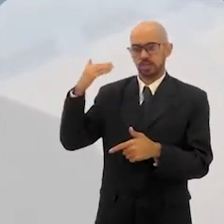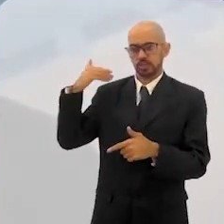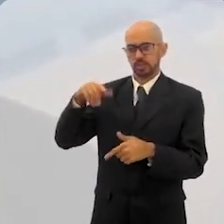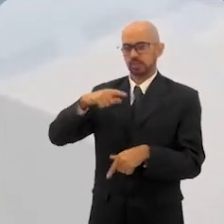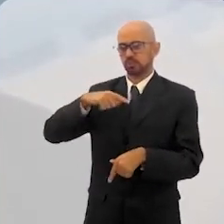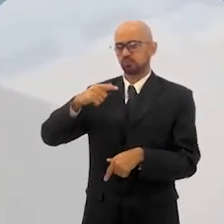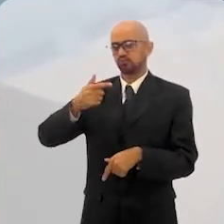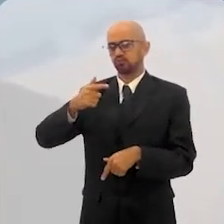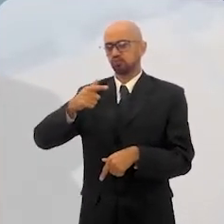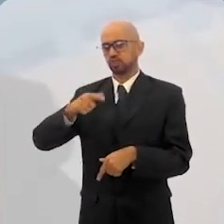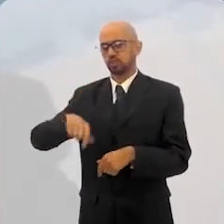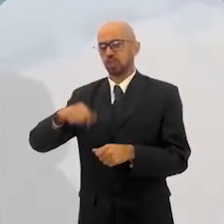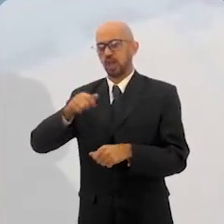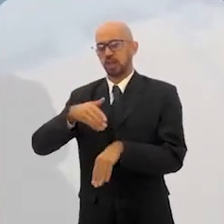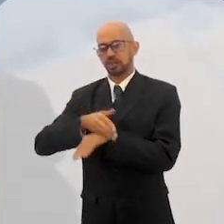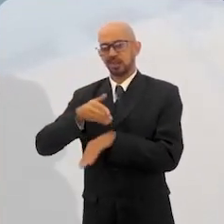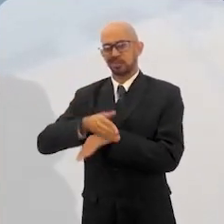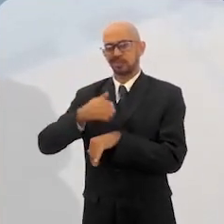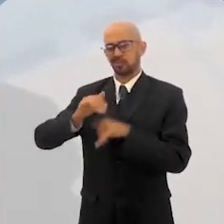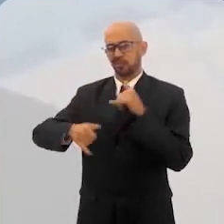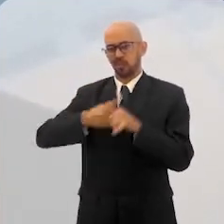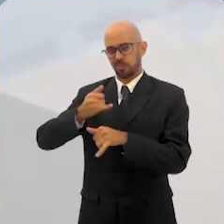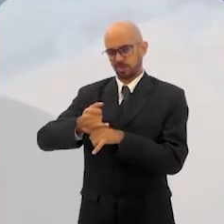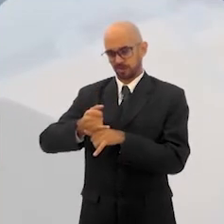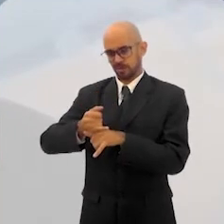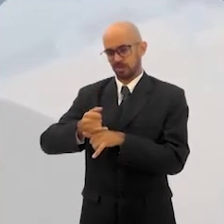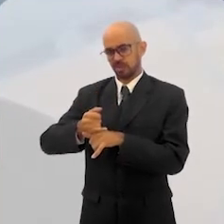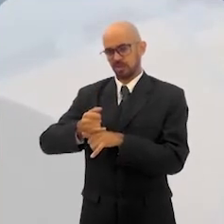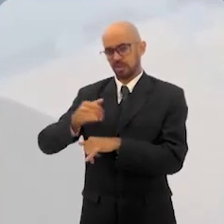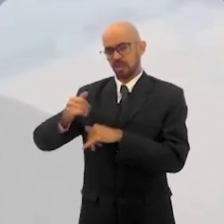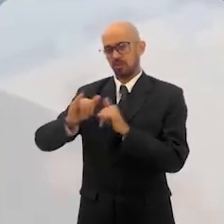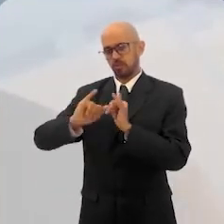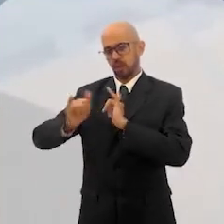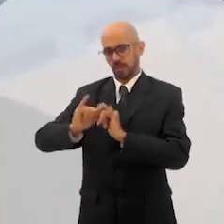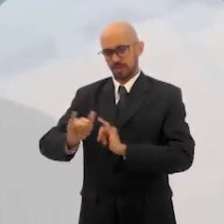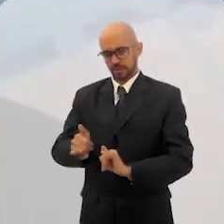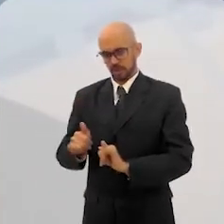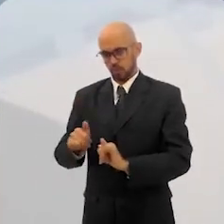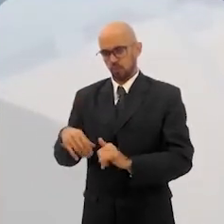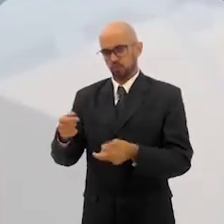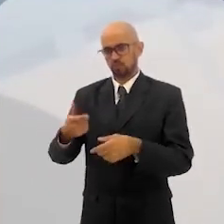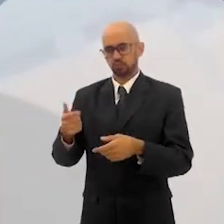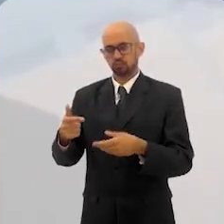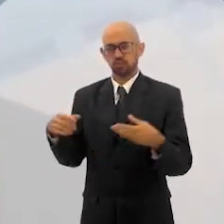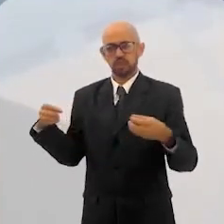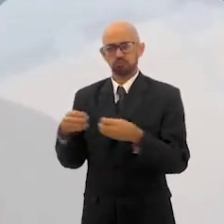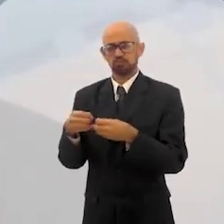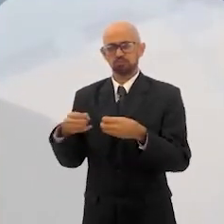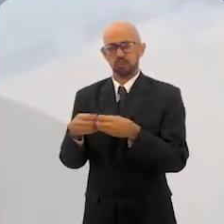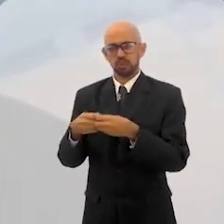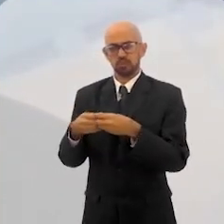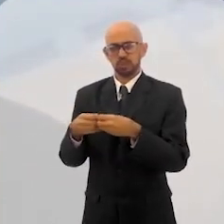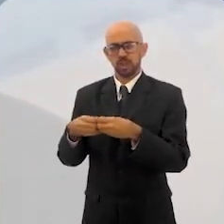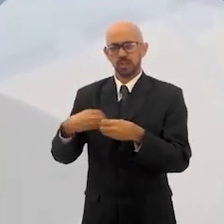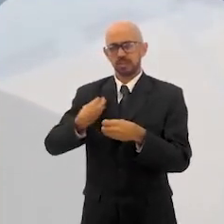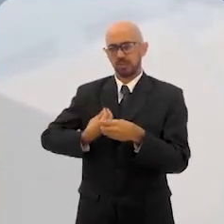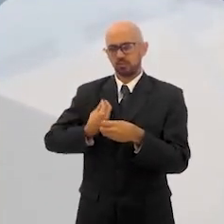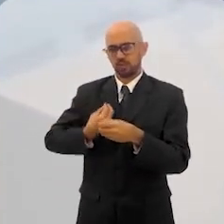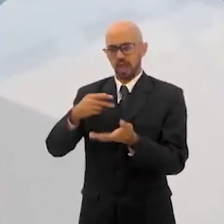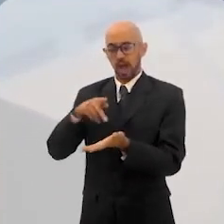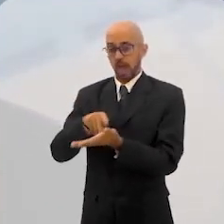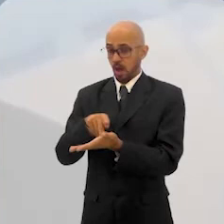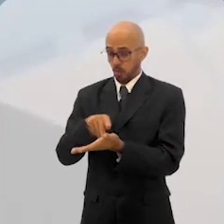não tinha o acesso à informação de forma tão rápida e a gente tinha, né, a proximidade mais nessa vida